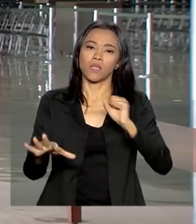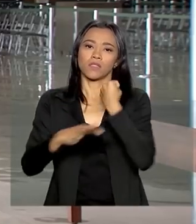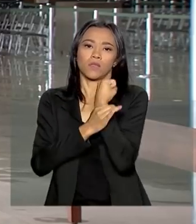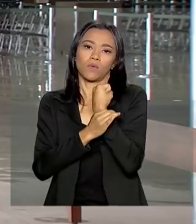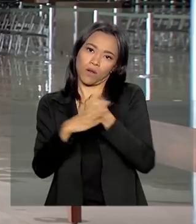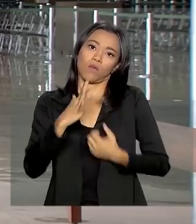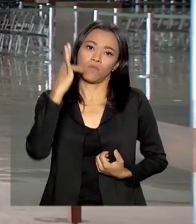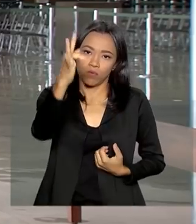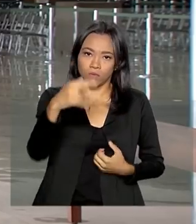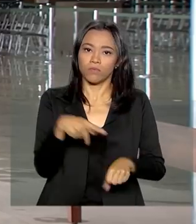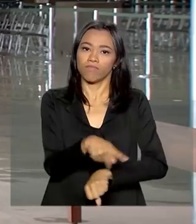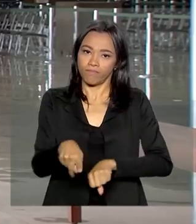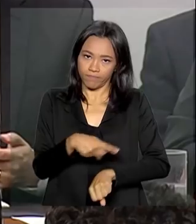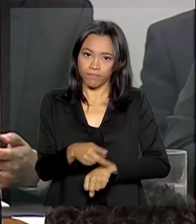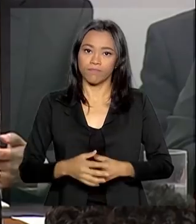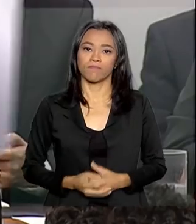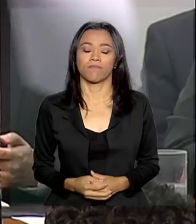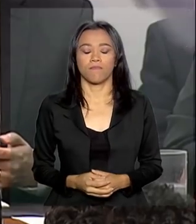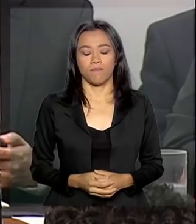do país.